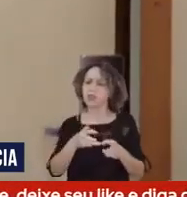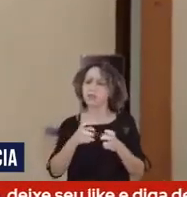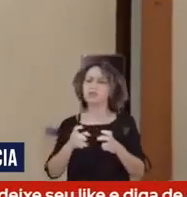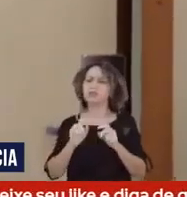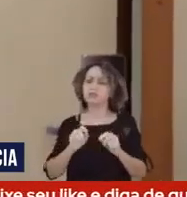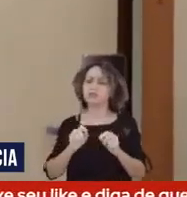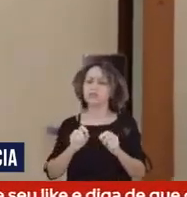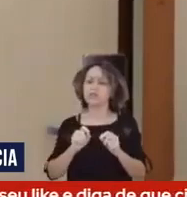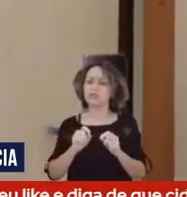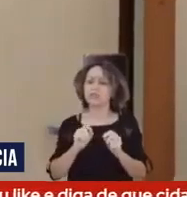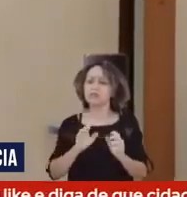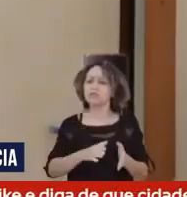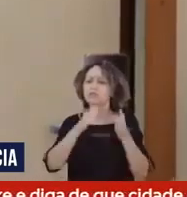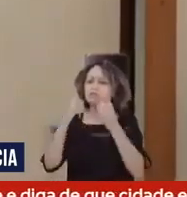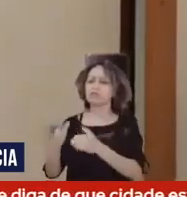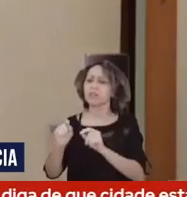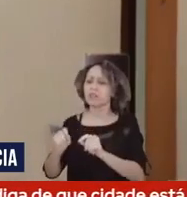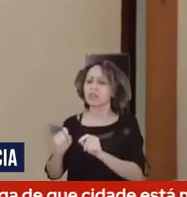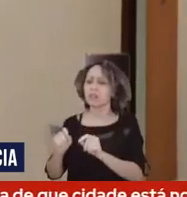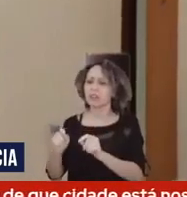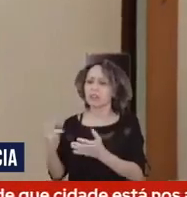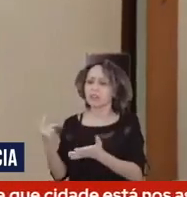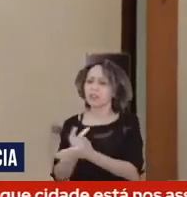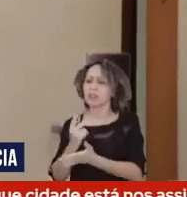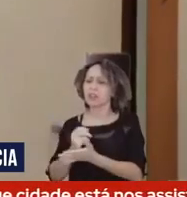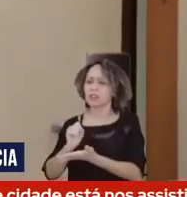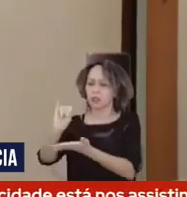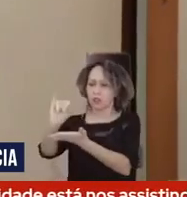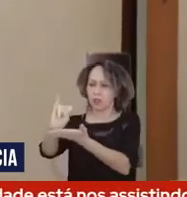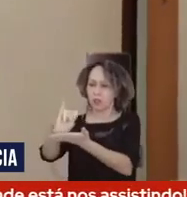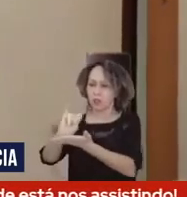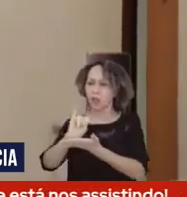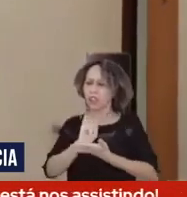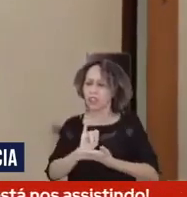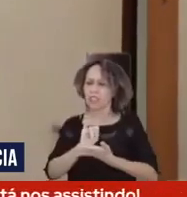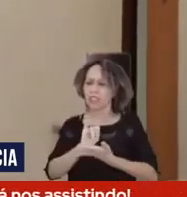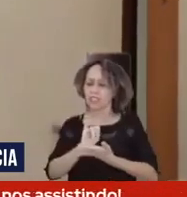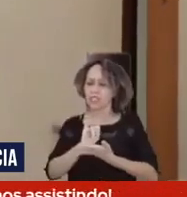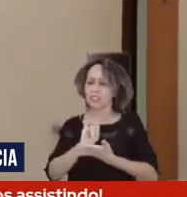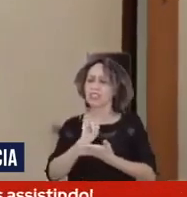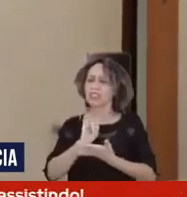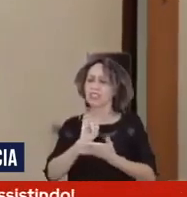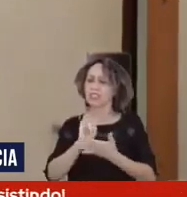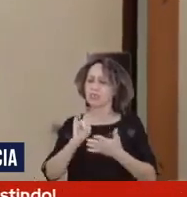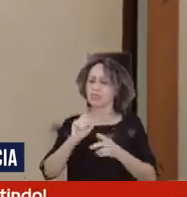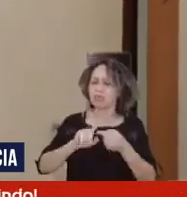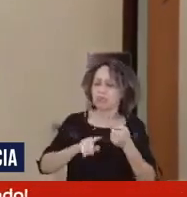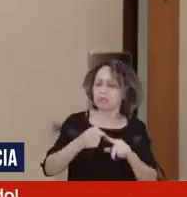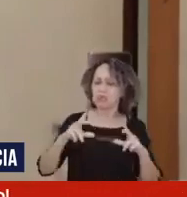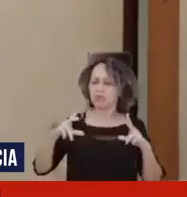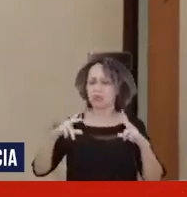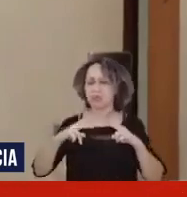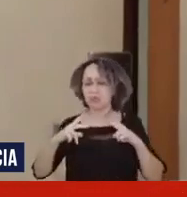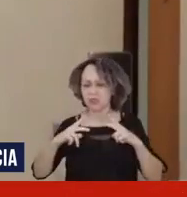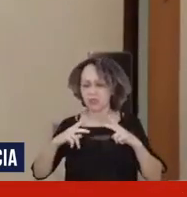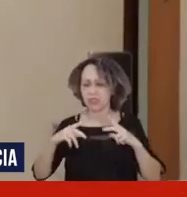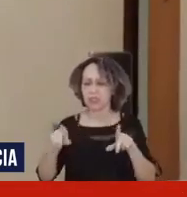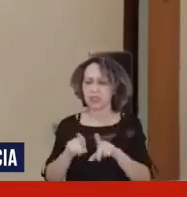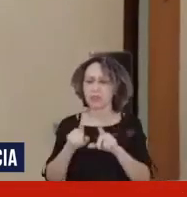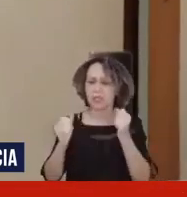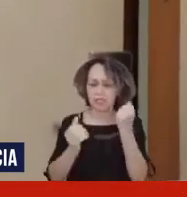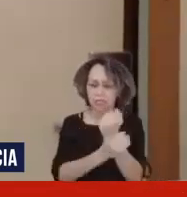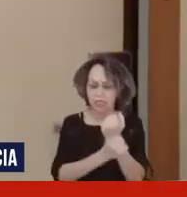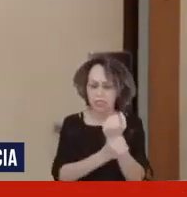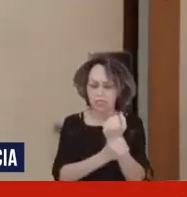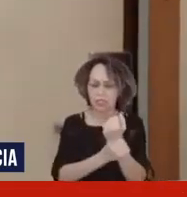viabiliza a importação de agentes privados, como também garante um lucro maior que vai